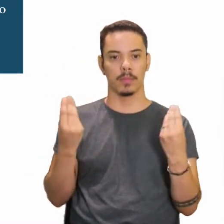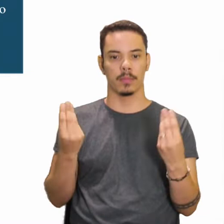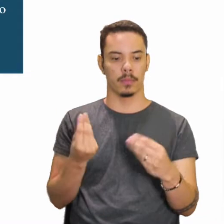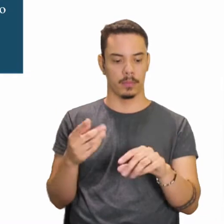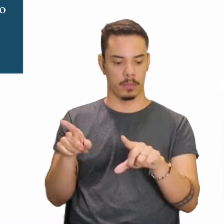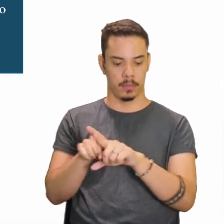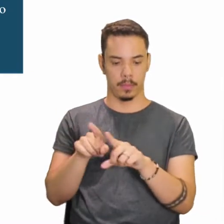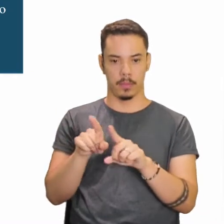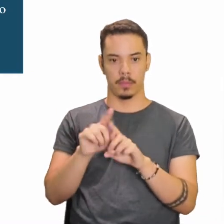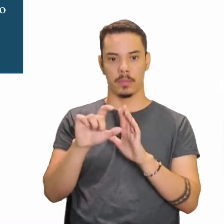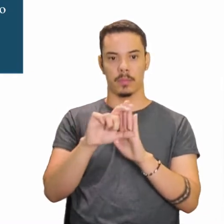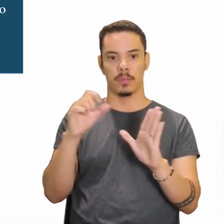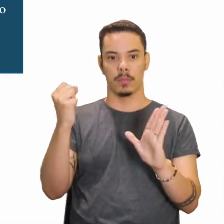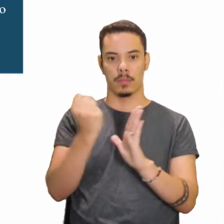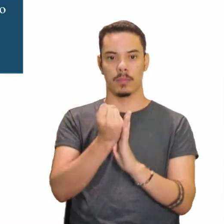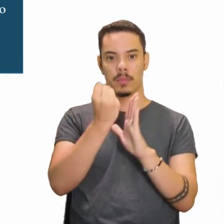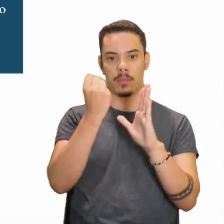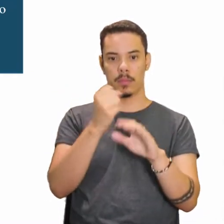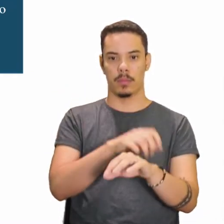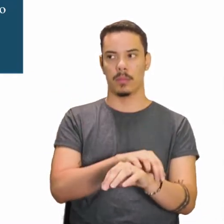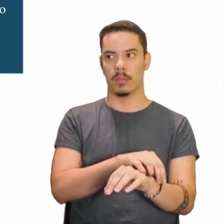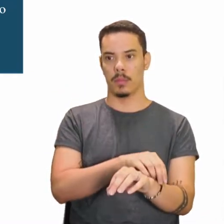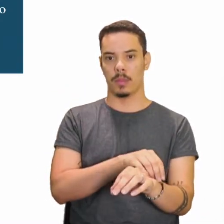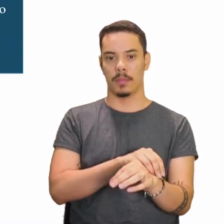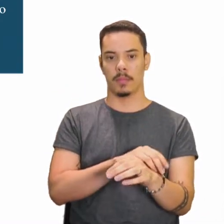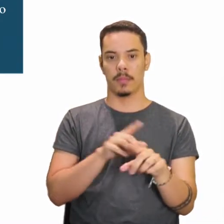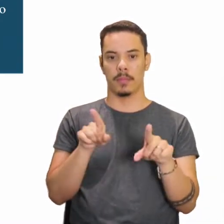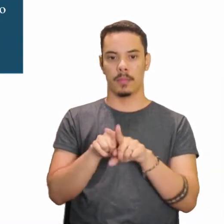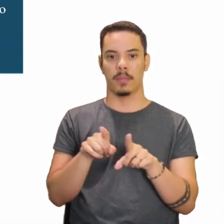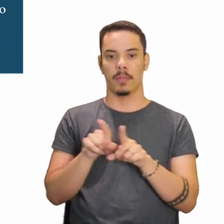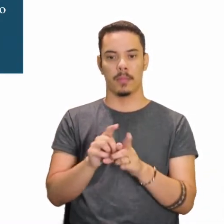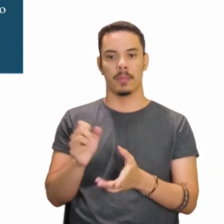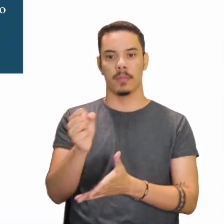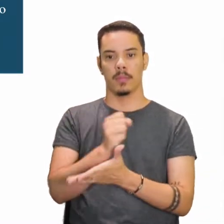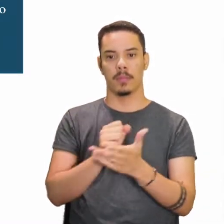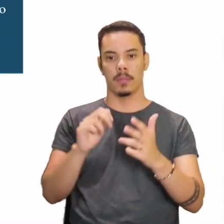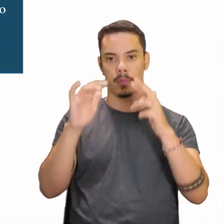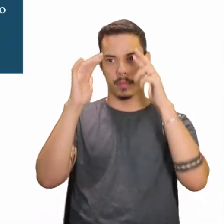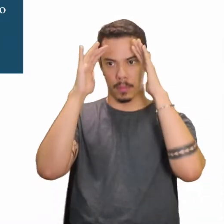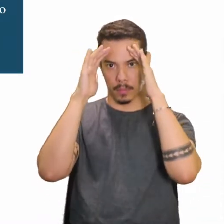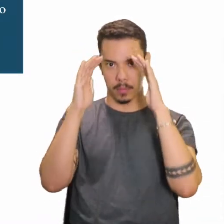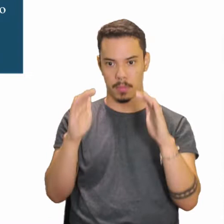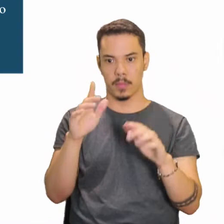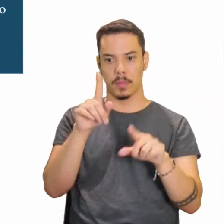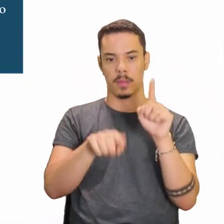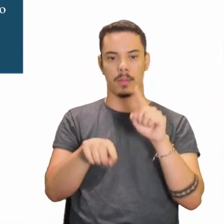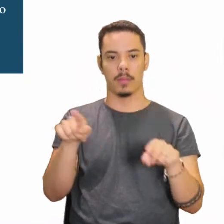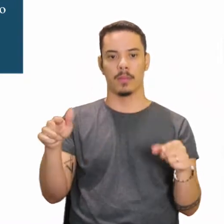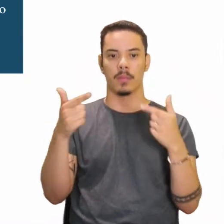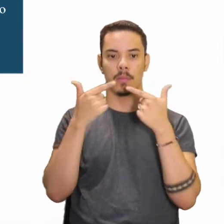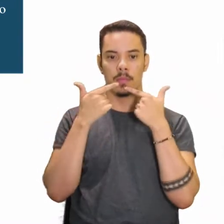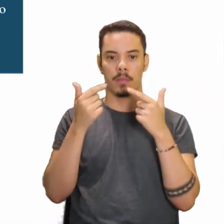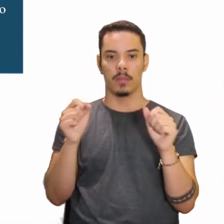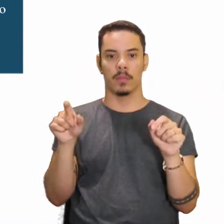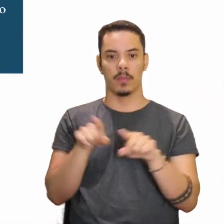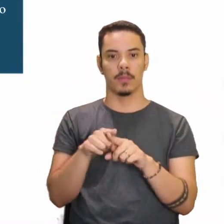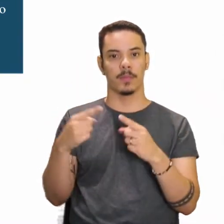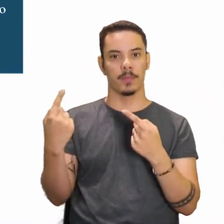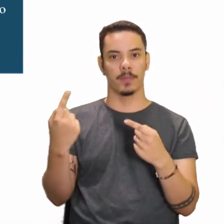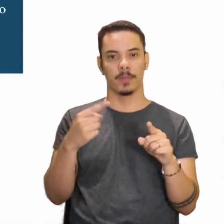e estigmatizadas e a fundamentar o respeito às variedades linguísticas e o combate